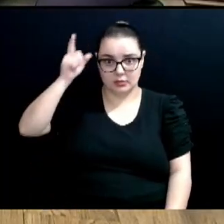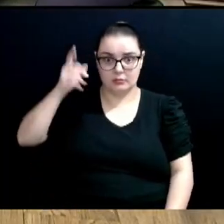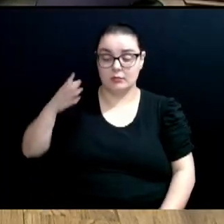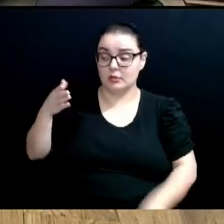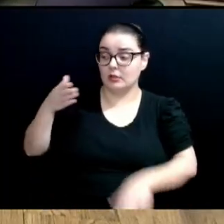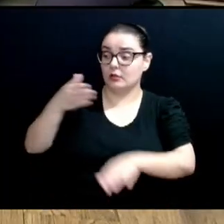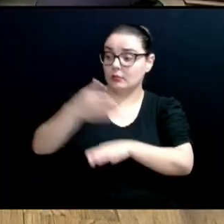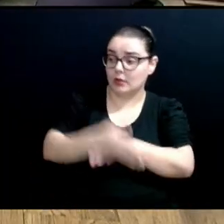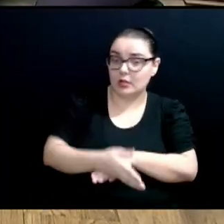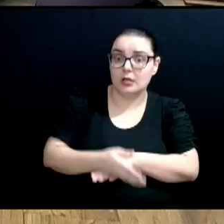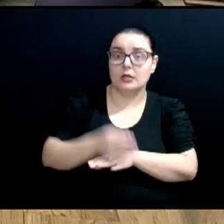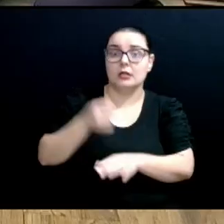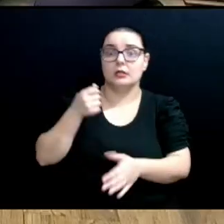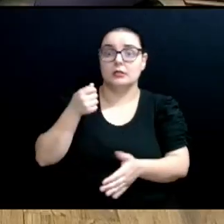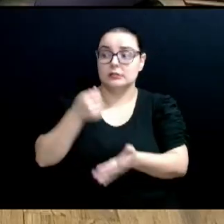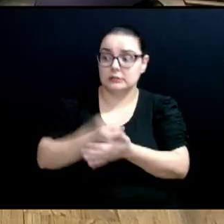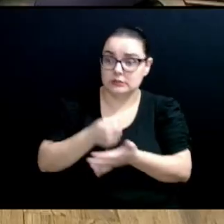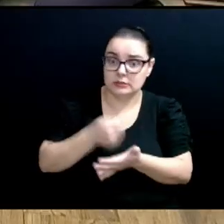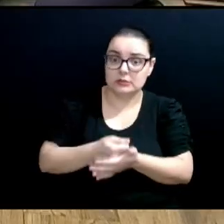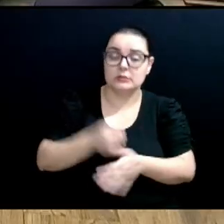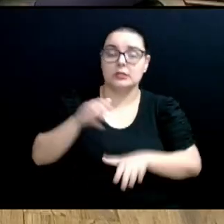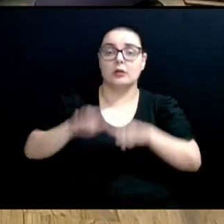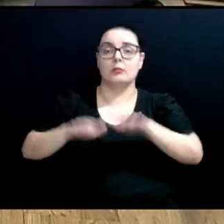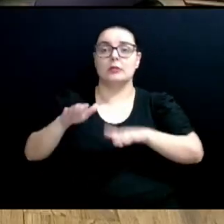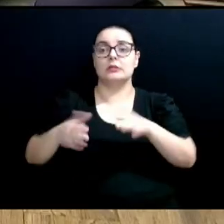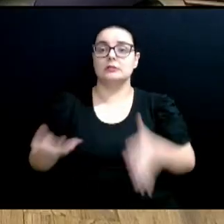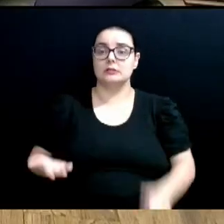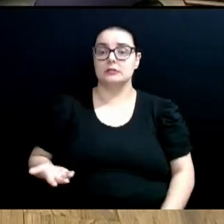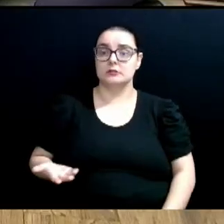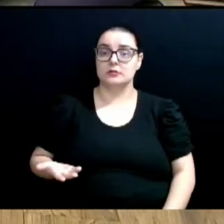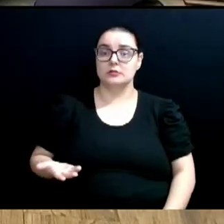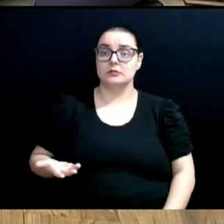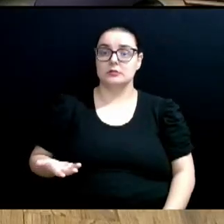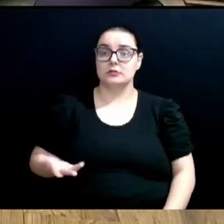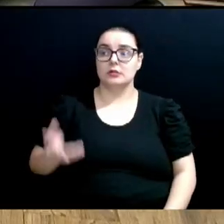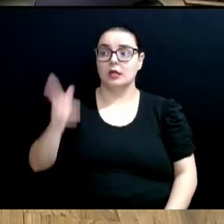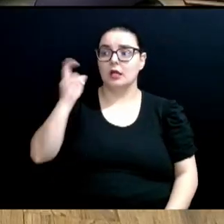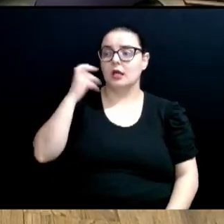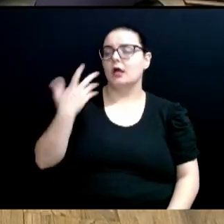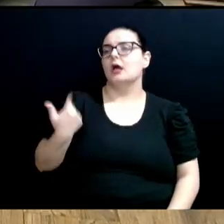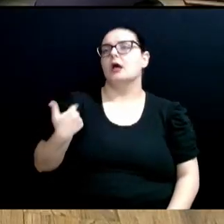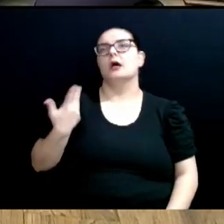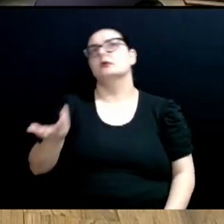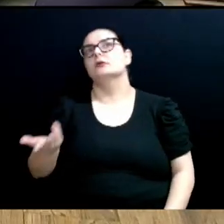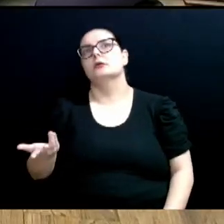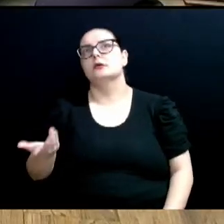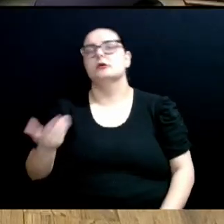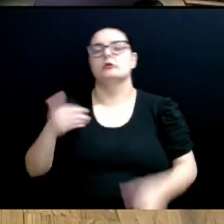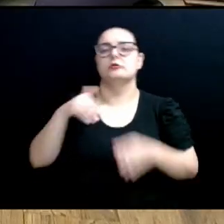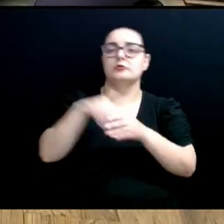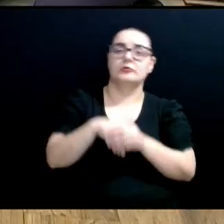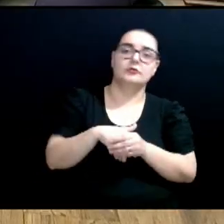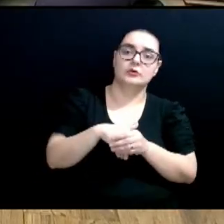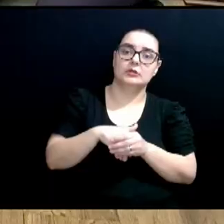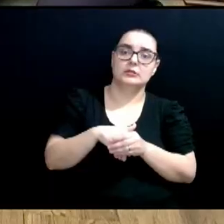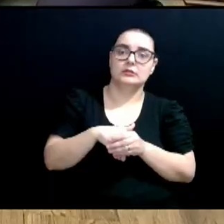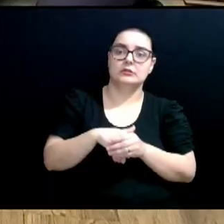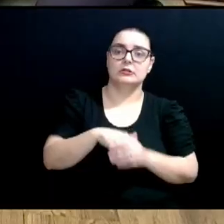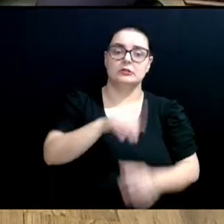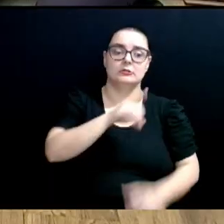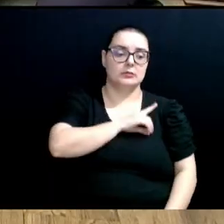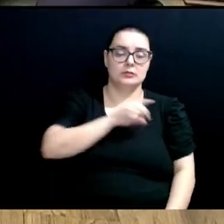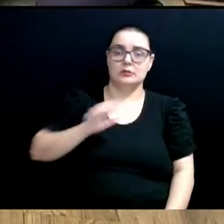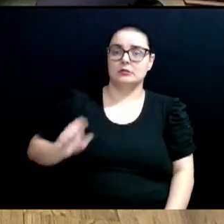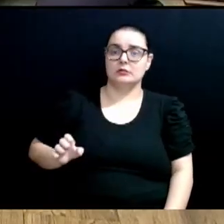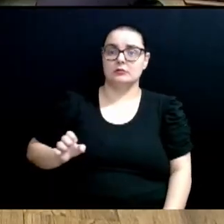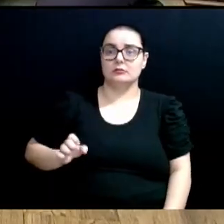cobrança, né? Muitas vezes você ouve, eu votei para deputado estadual, mas eu não me lembro